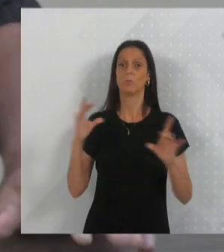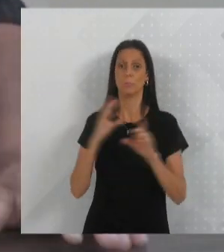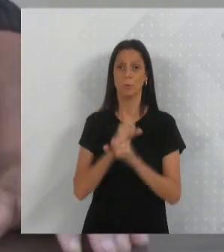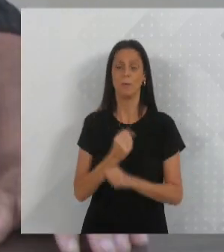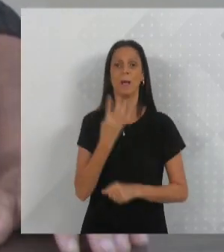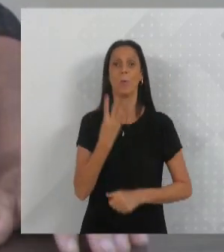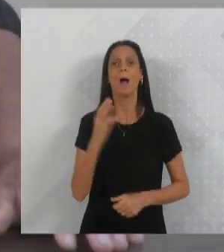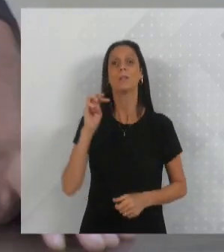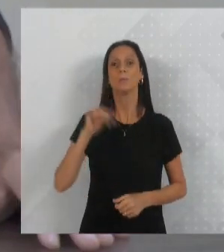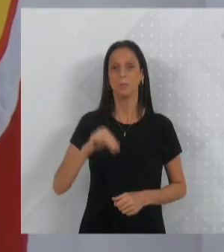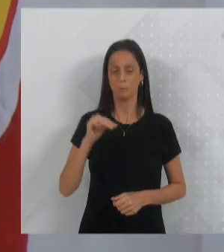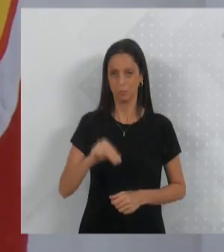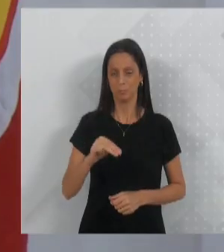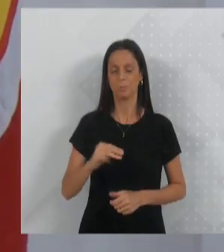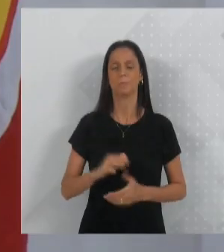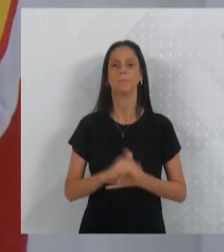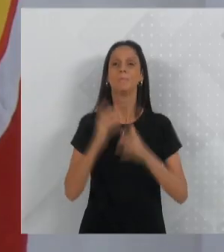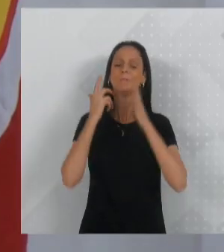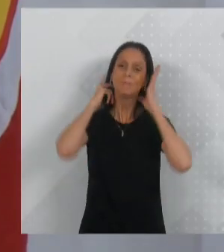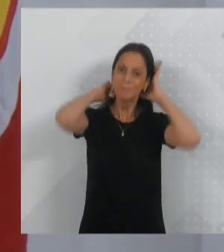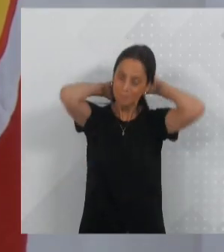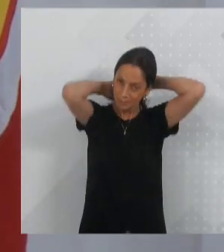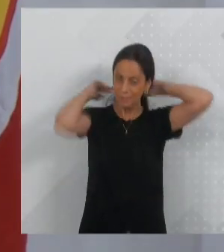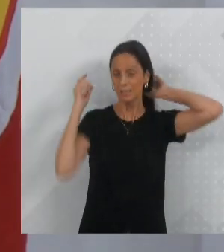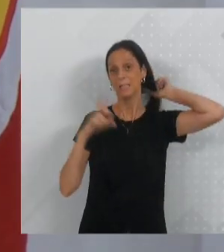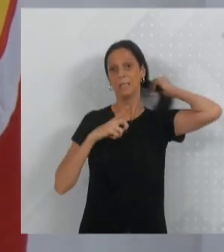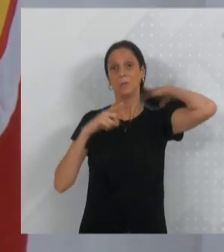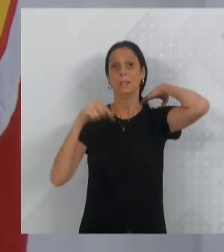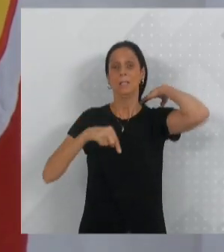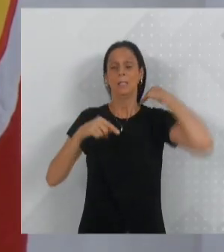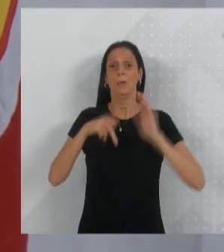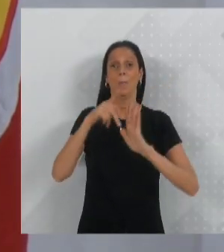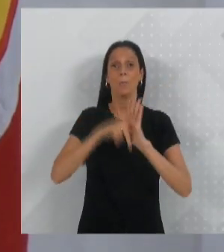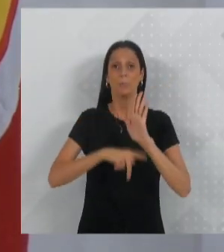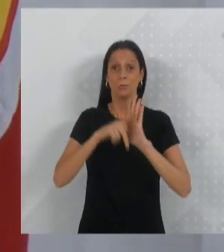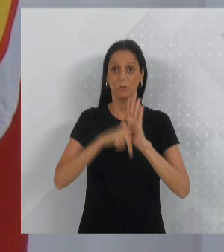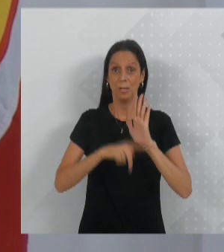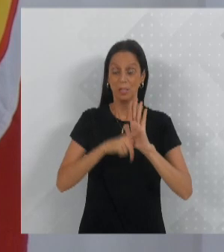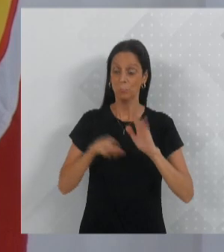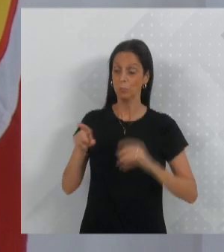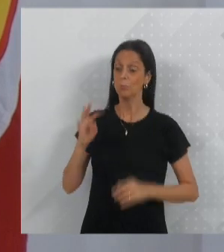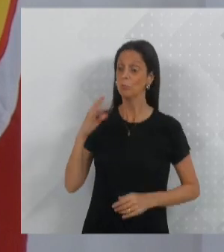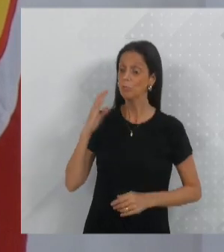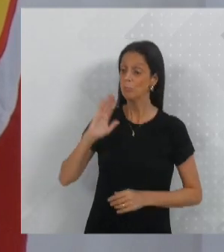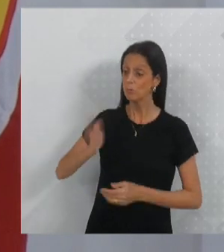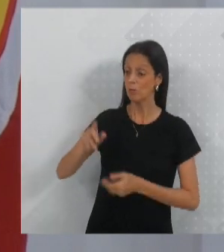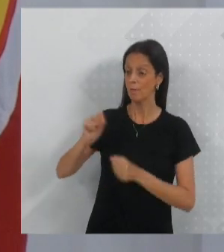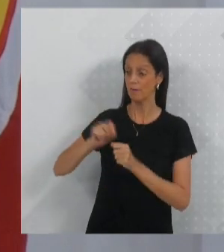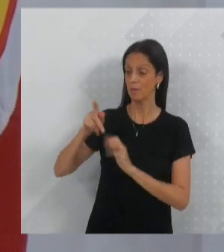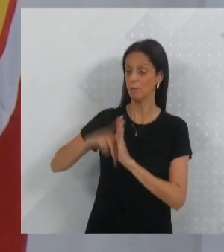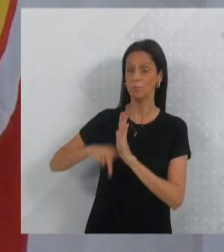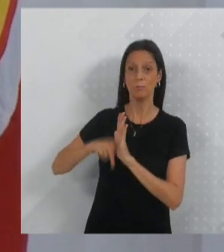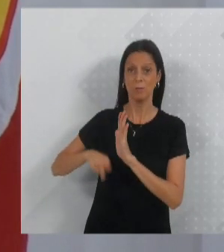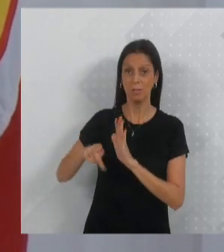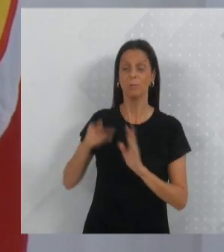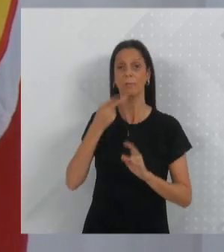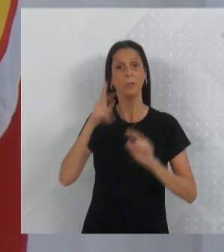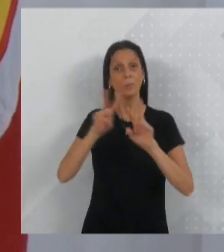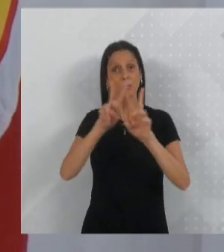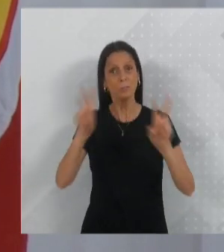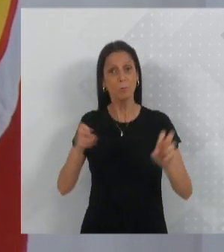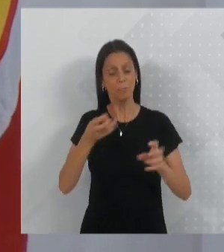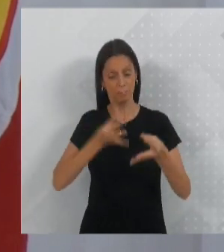do vereador Tuca são qu minutos nós temos nessa casa projeto inclusive do vereador Tuca mencionando a respeito da